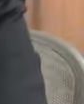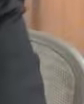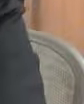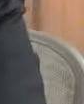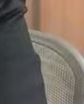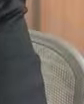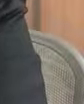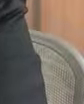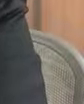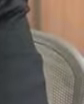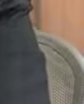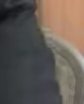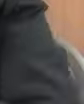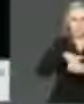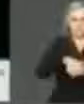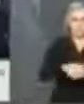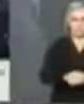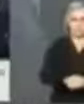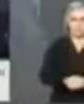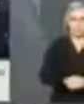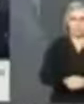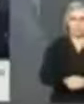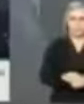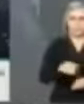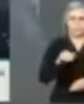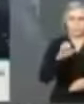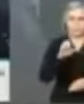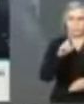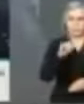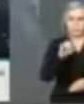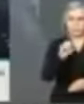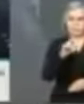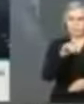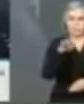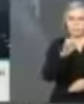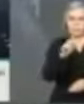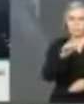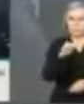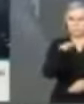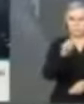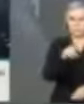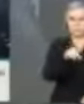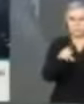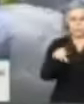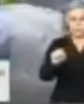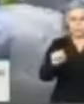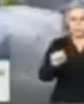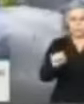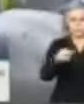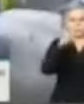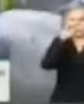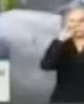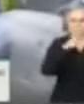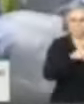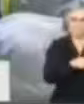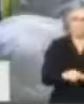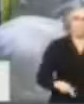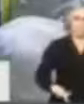responder quanto ao crescimento da pobreza. Deputada Elisiane Gama, do PPS. Senhor